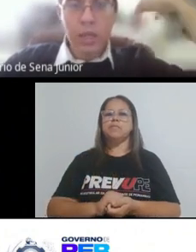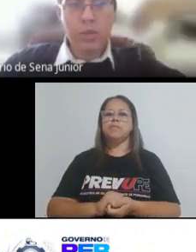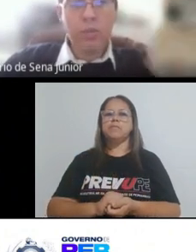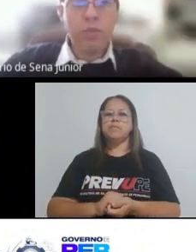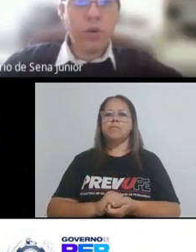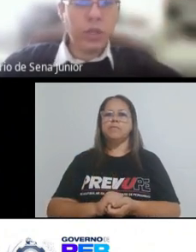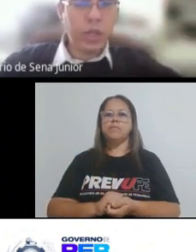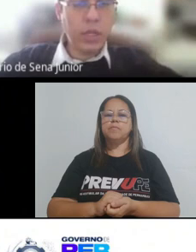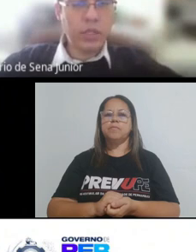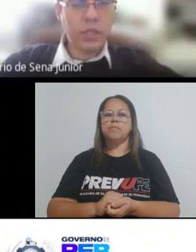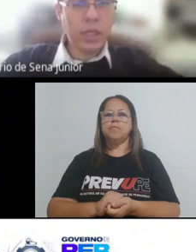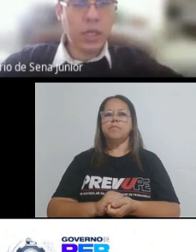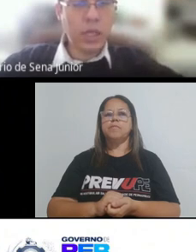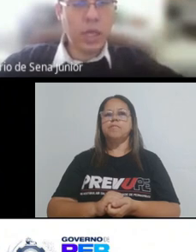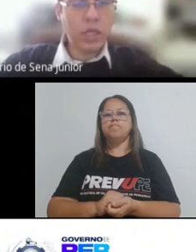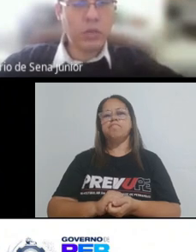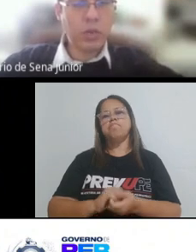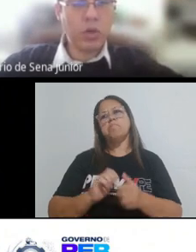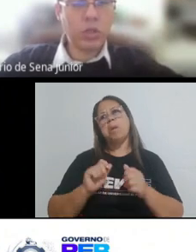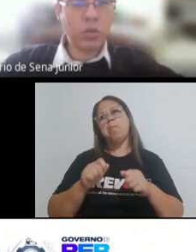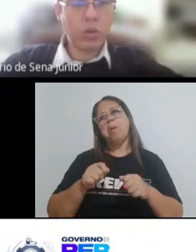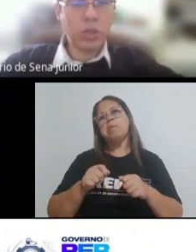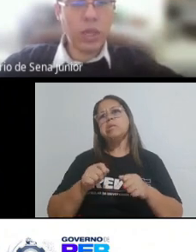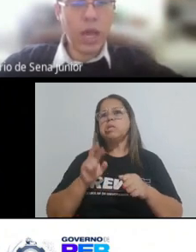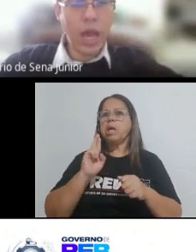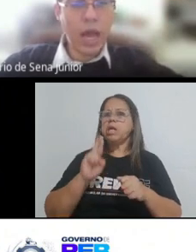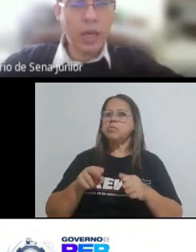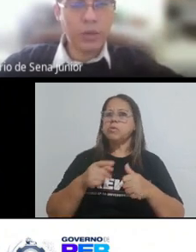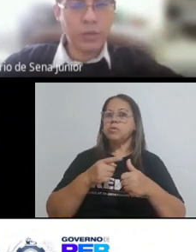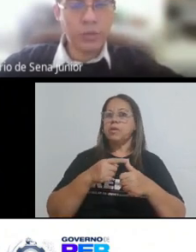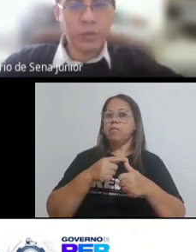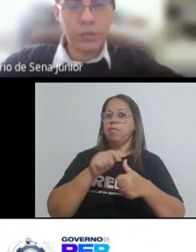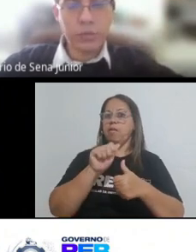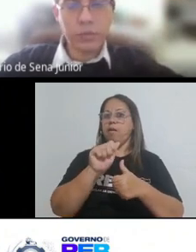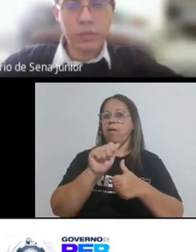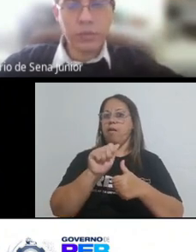poderia ser resposta o item A,